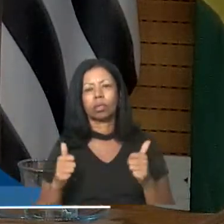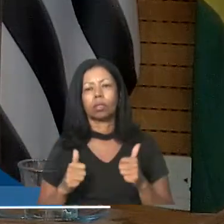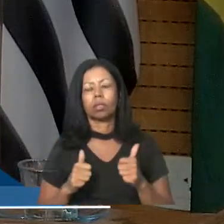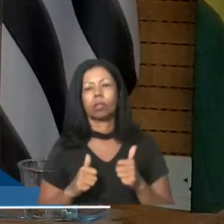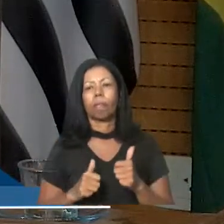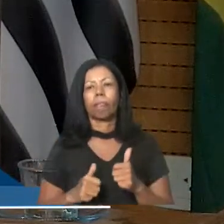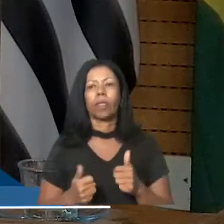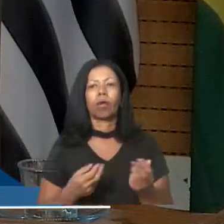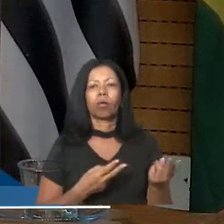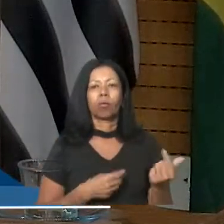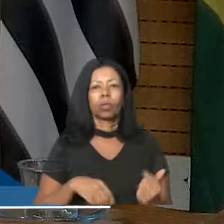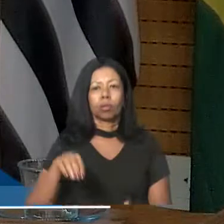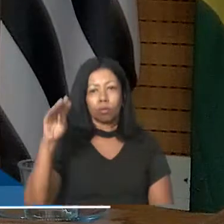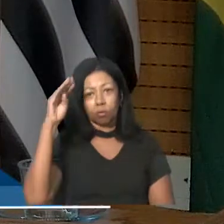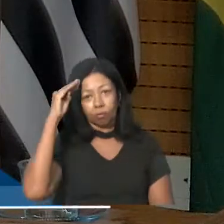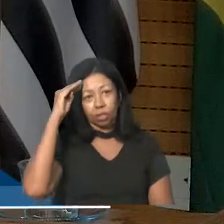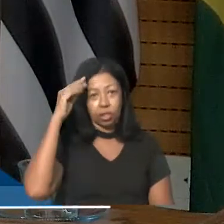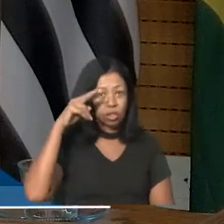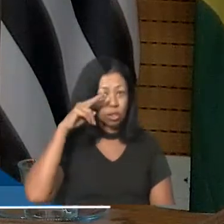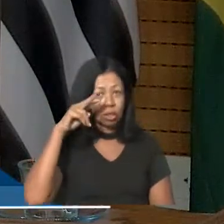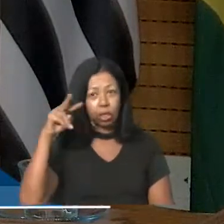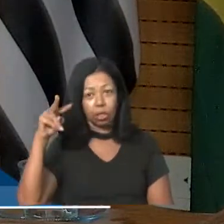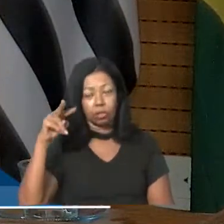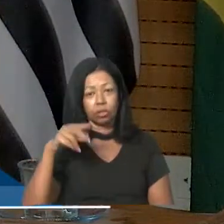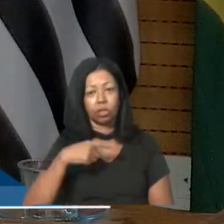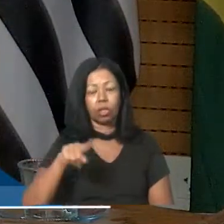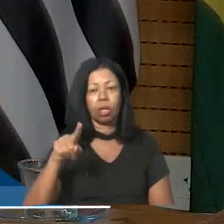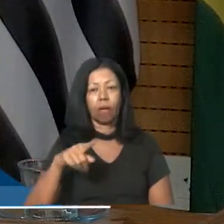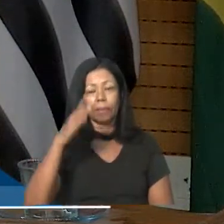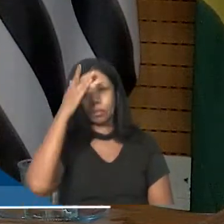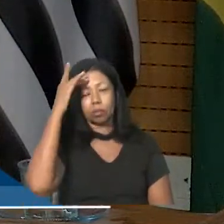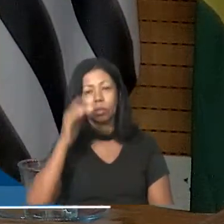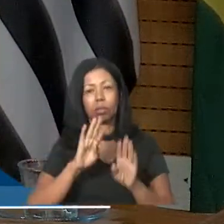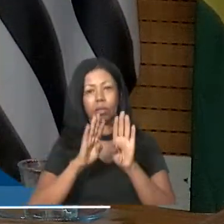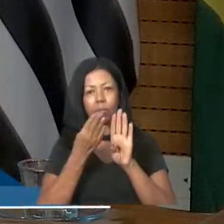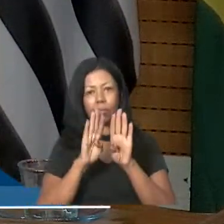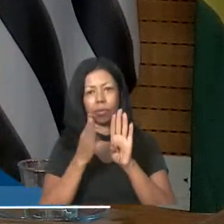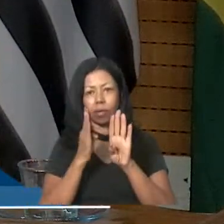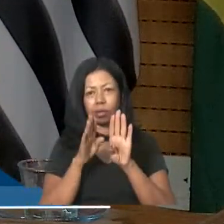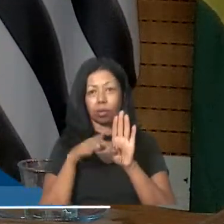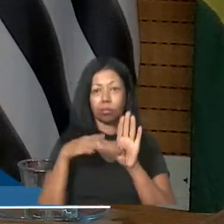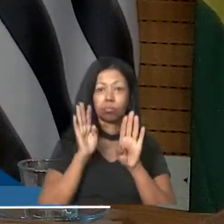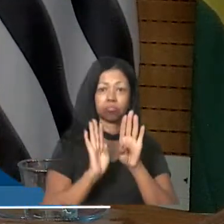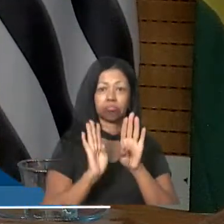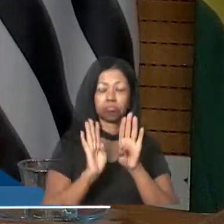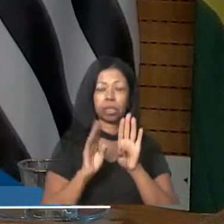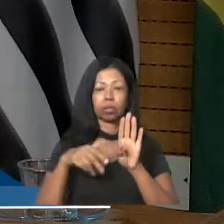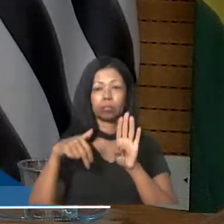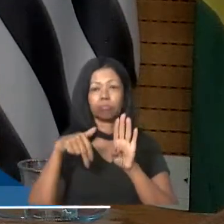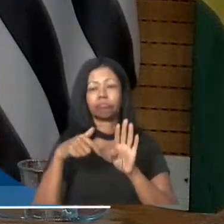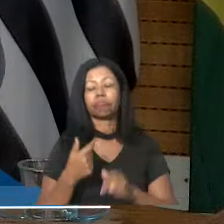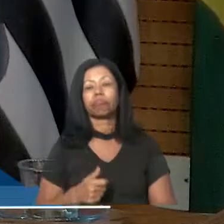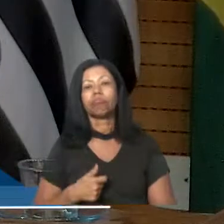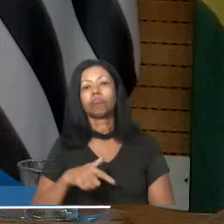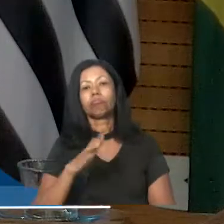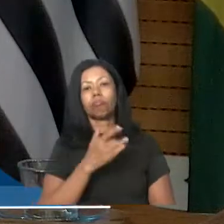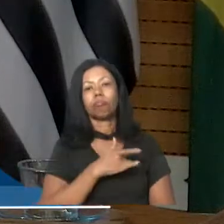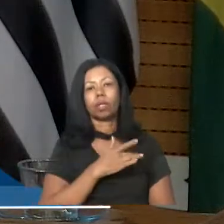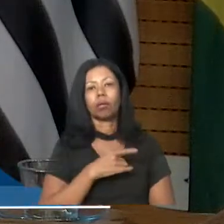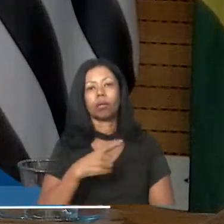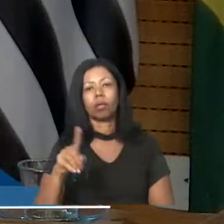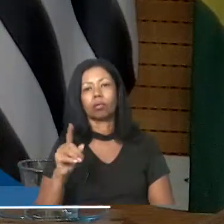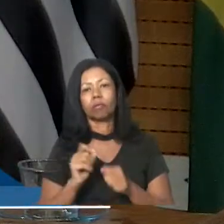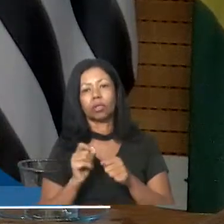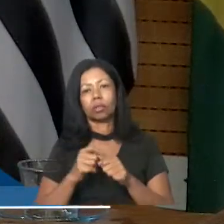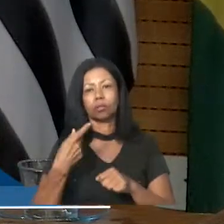de um vigilante. Colocam lá pessoas para ser portaria. Portaria não é vigilante. Os coitados que estão lá desempenhando